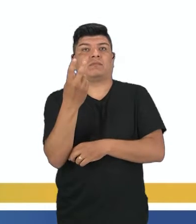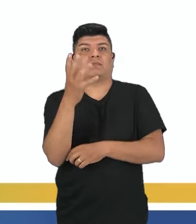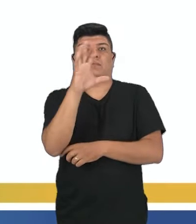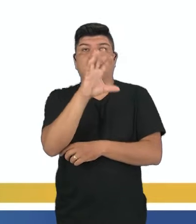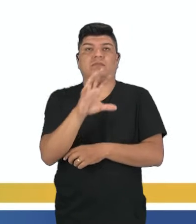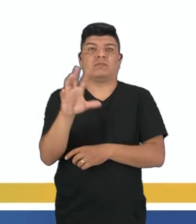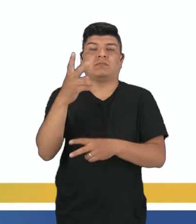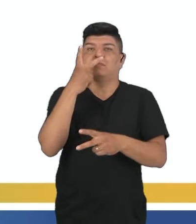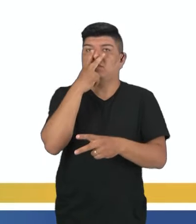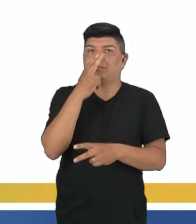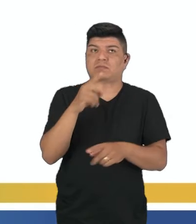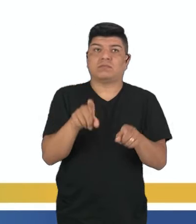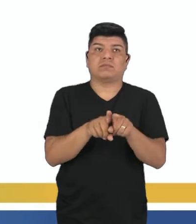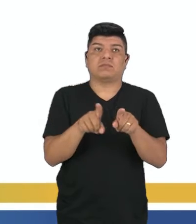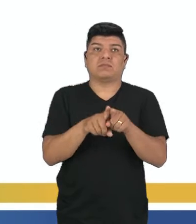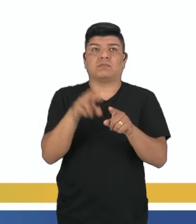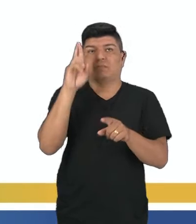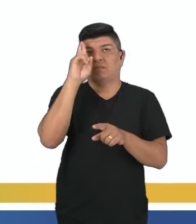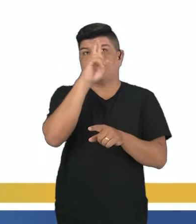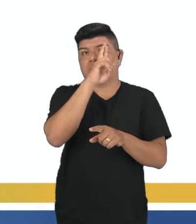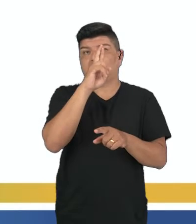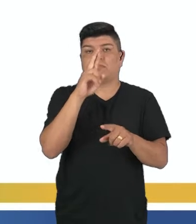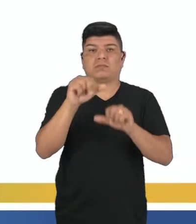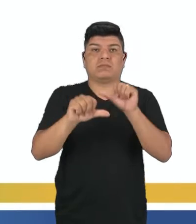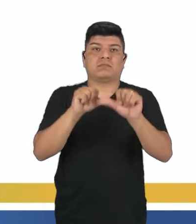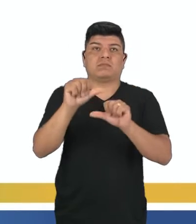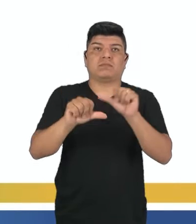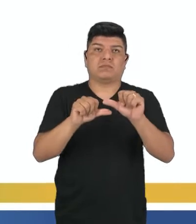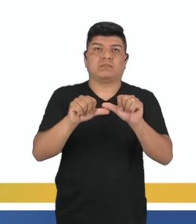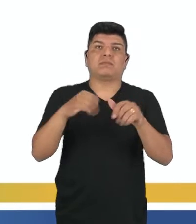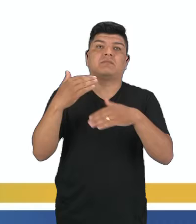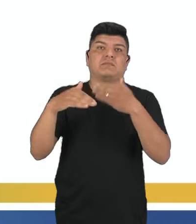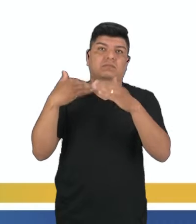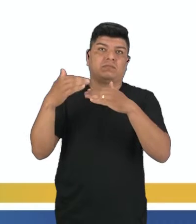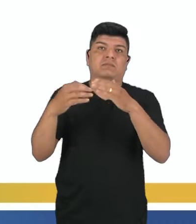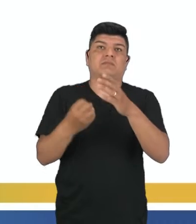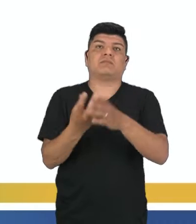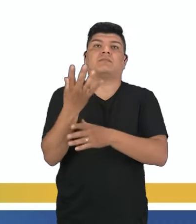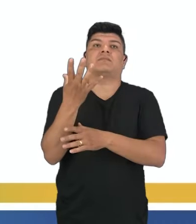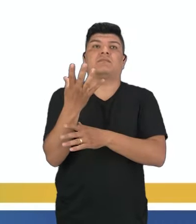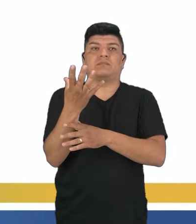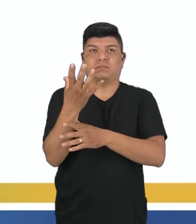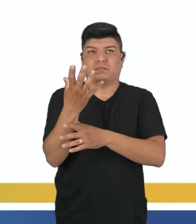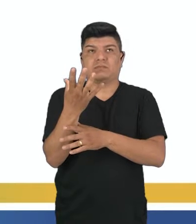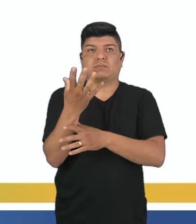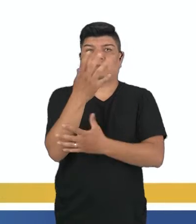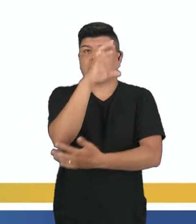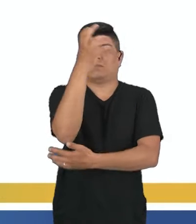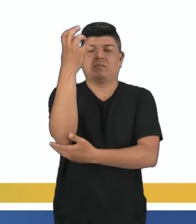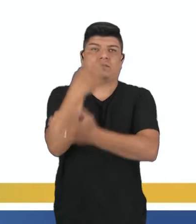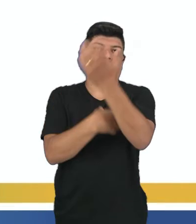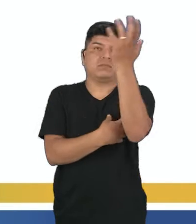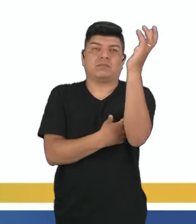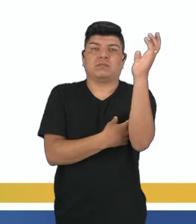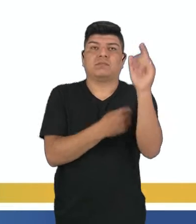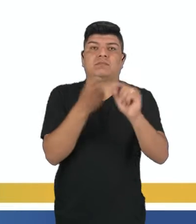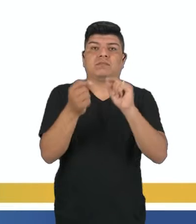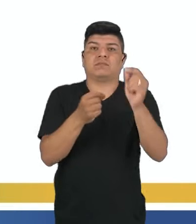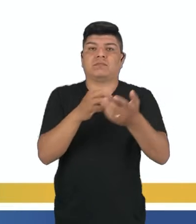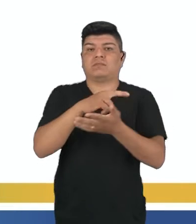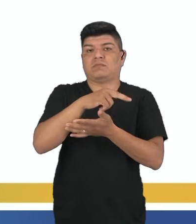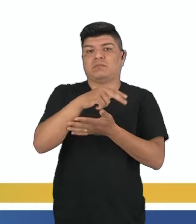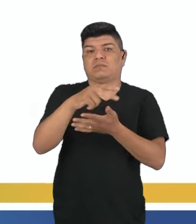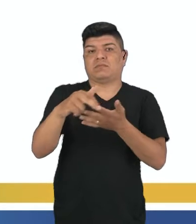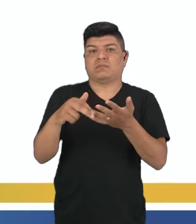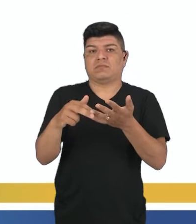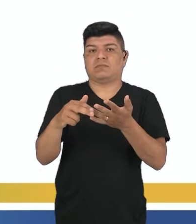climas semelhantes, e que historicamente sofreram os mesmos processos de formação da paisagem, resultando em uma diversidade